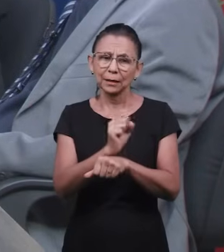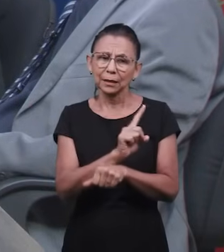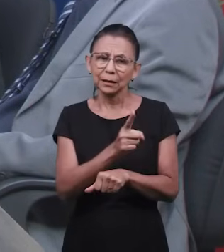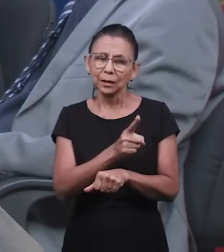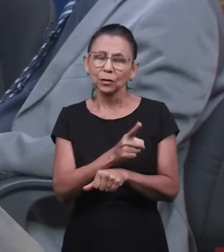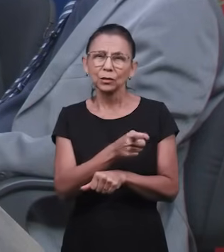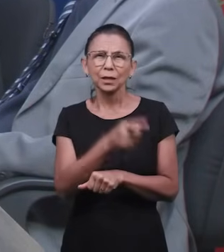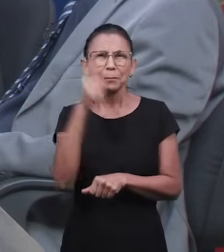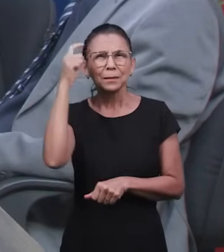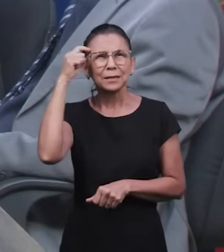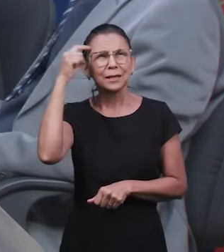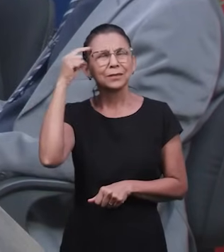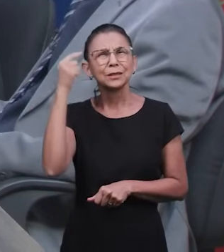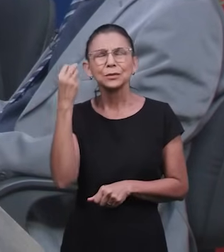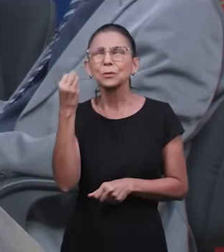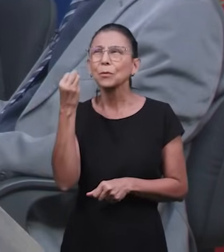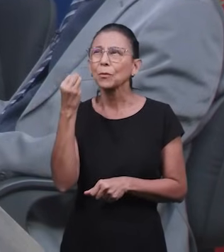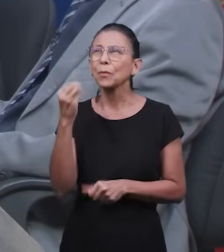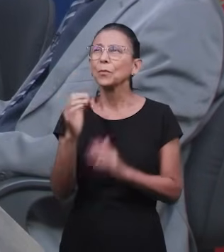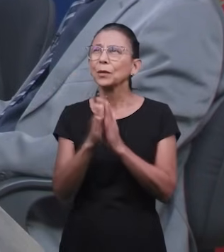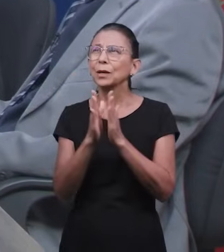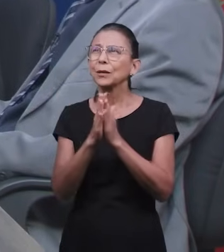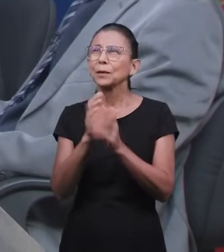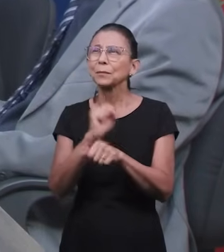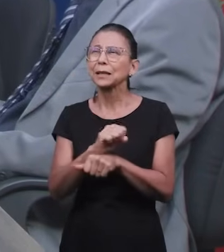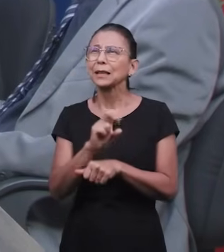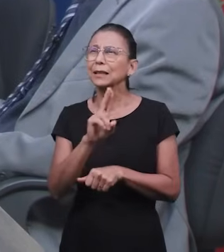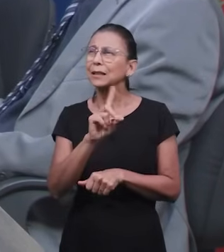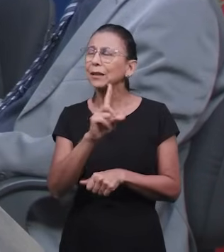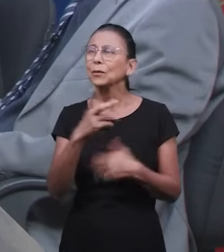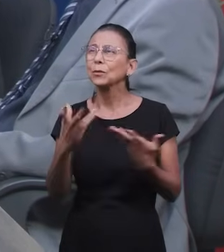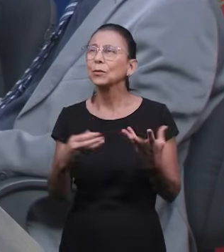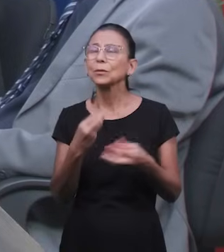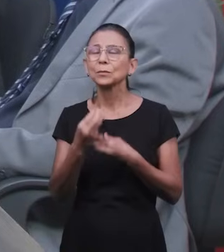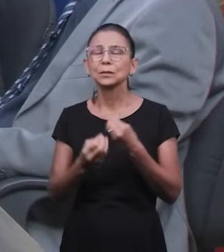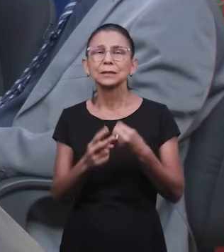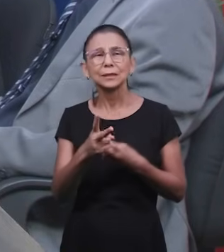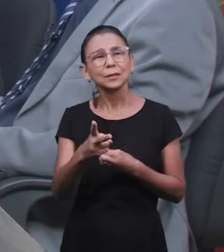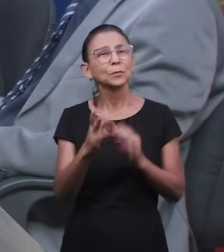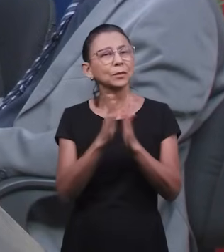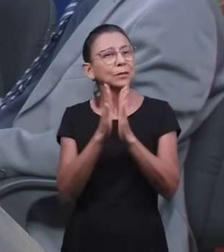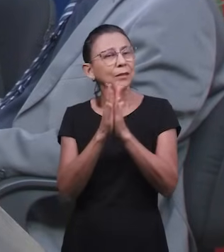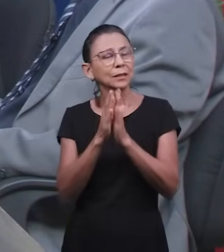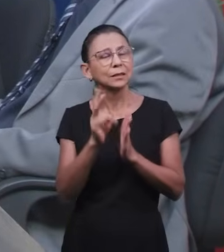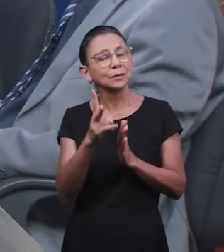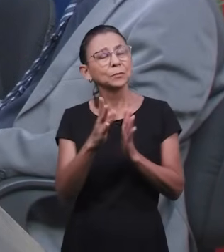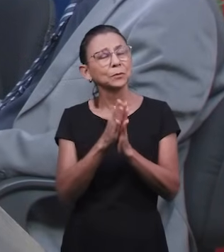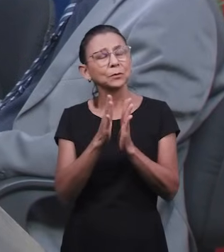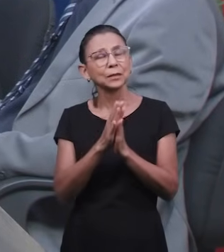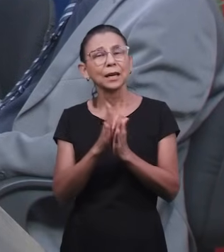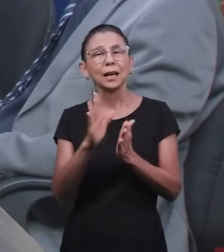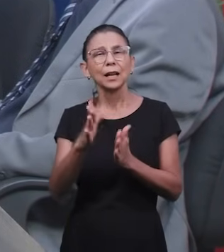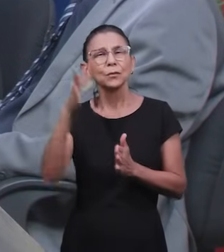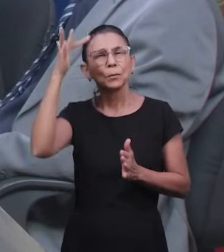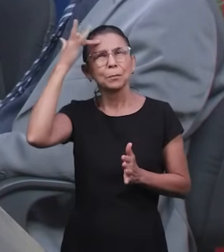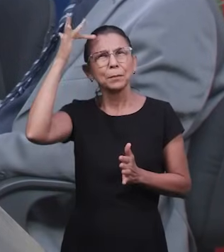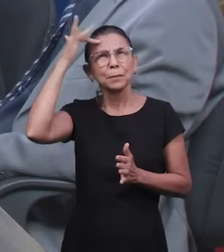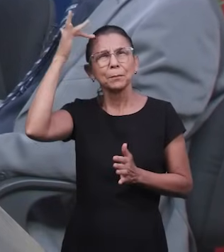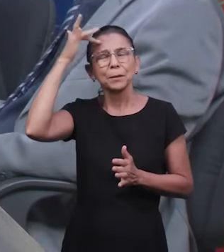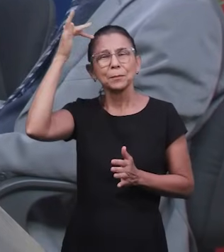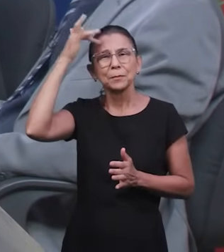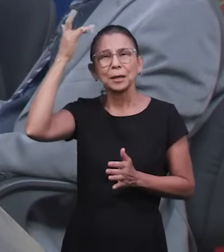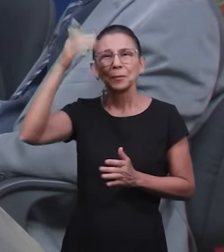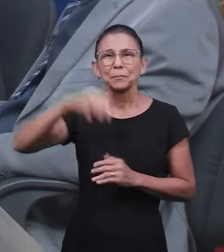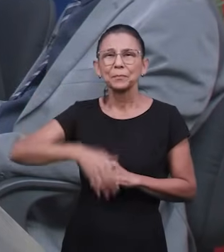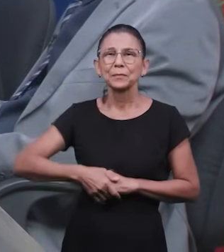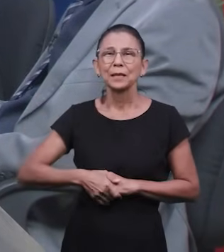Santo está ali operando, e a pessoa está naquela bênção, mas vai se ajustando,